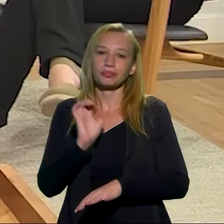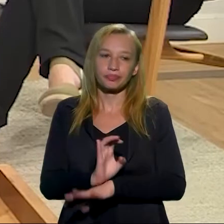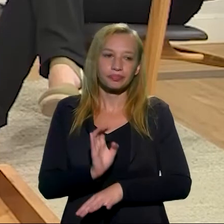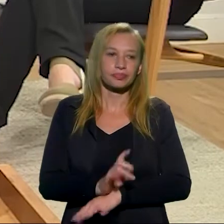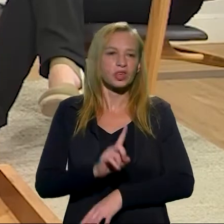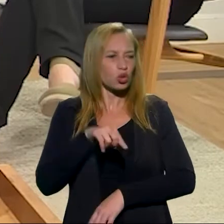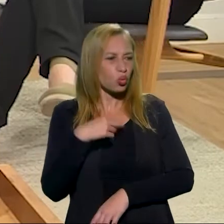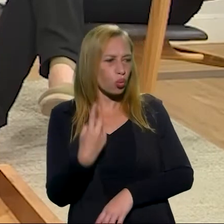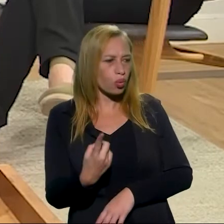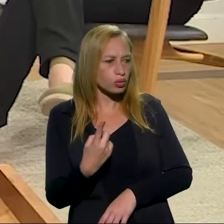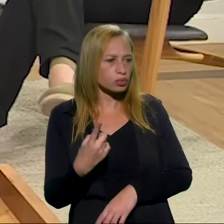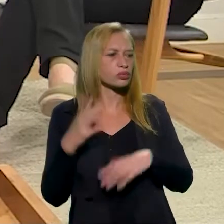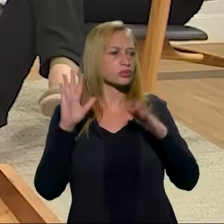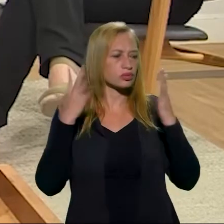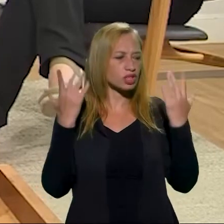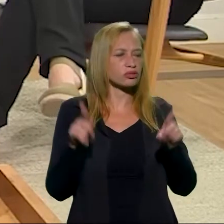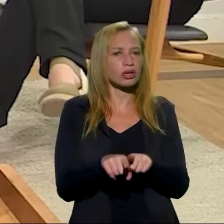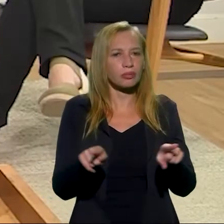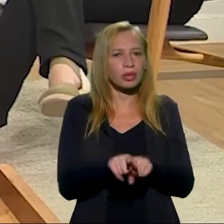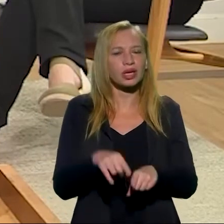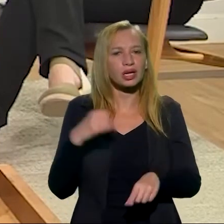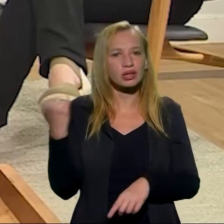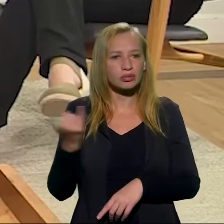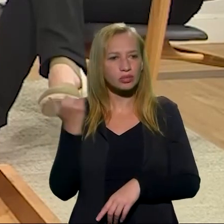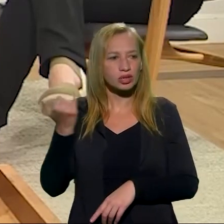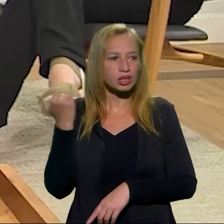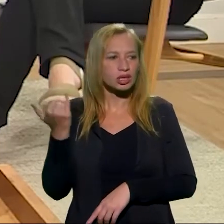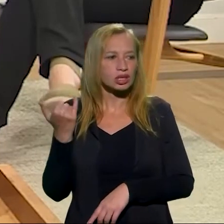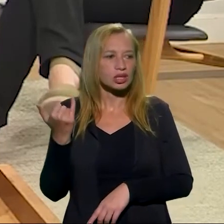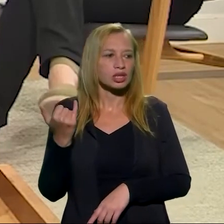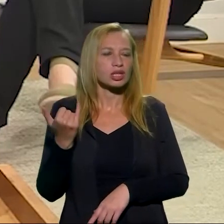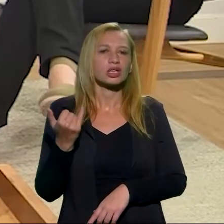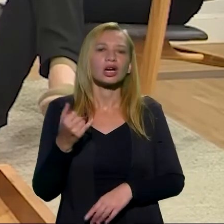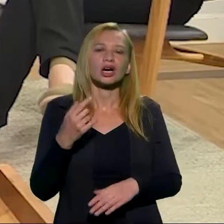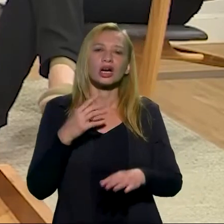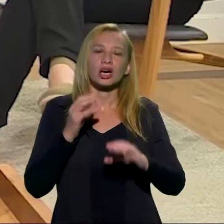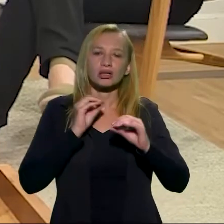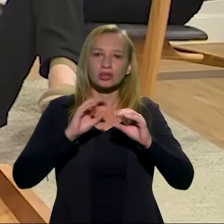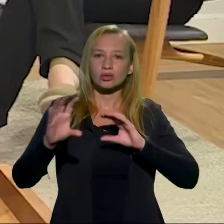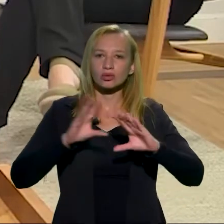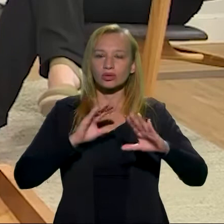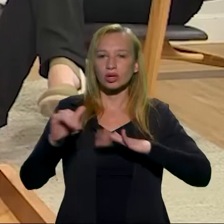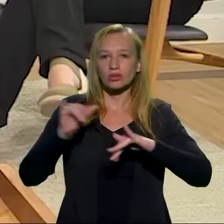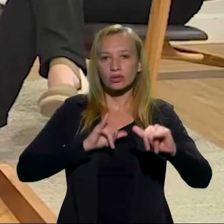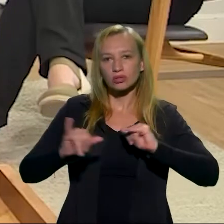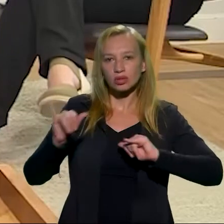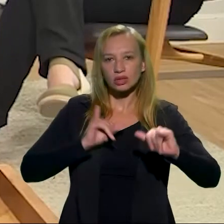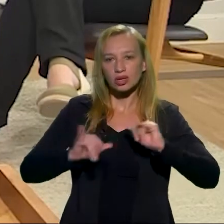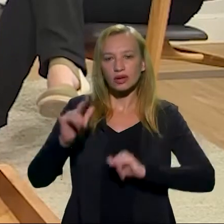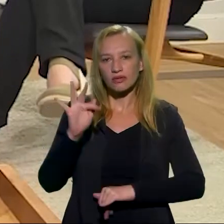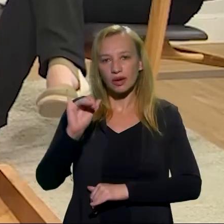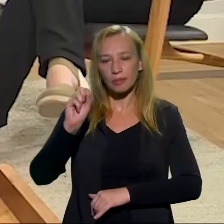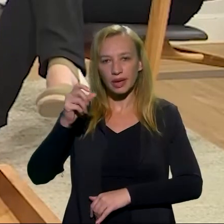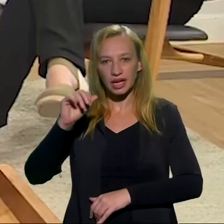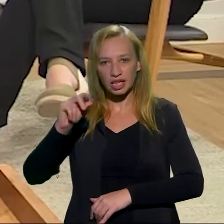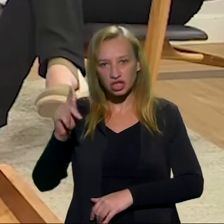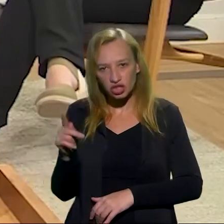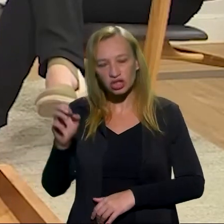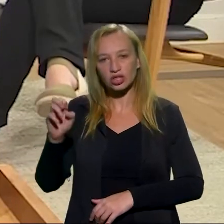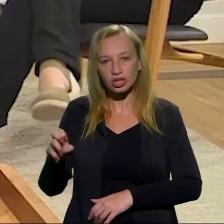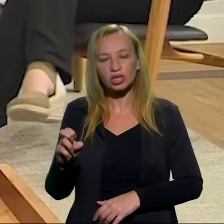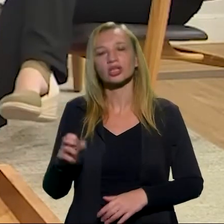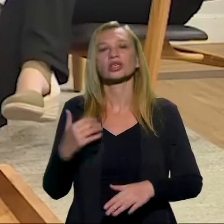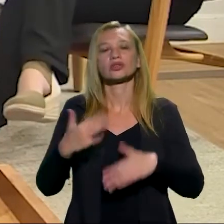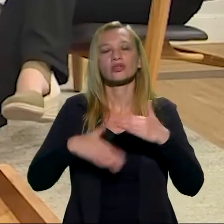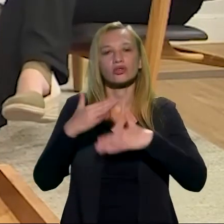um outro evento interessante que vocês fizeram recentemente foi justamente a divulgação dos editais da FAPERJ, né,